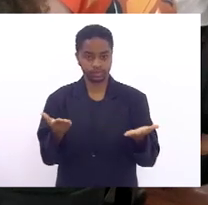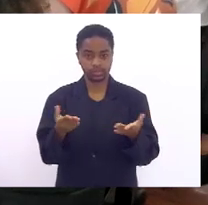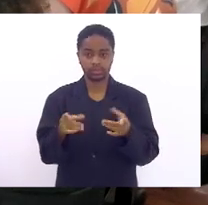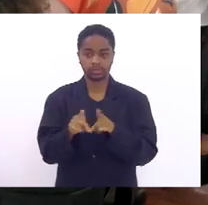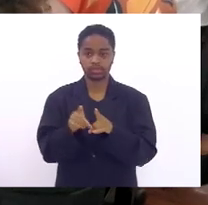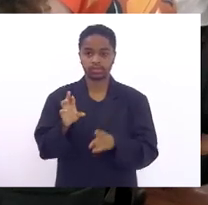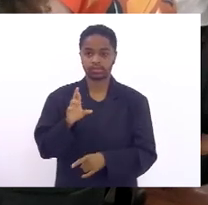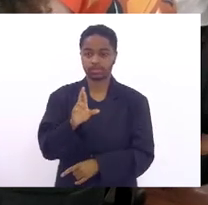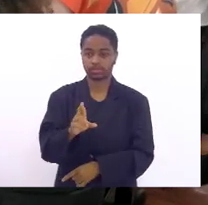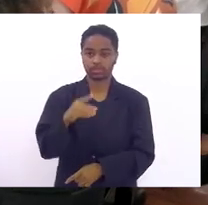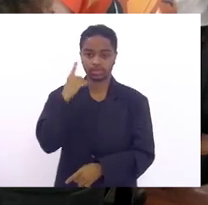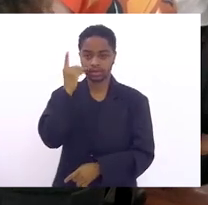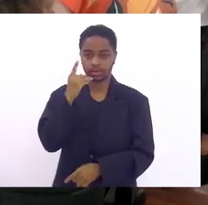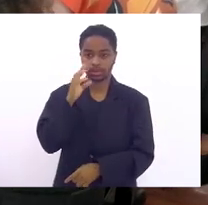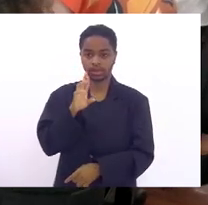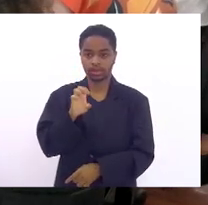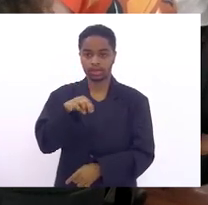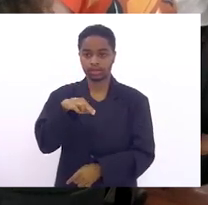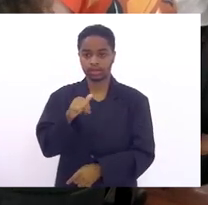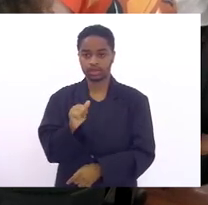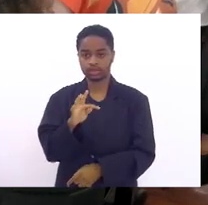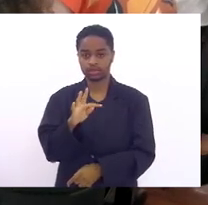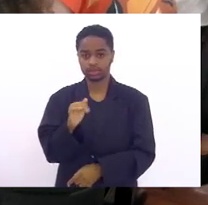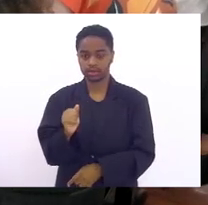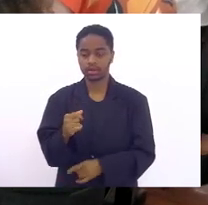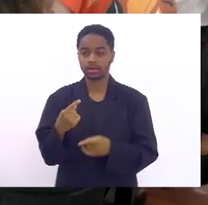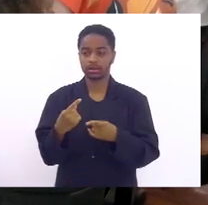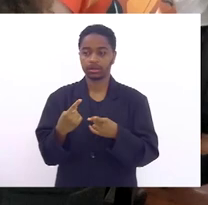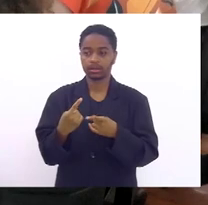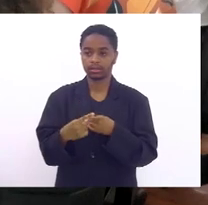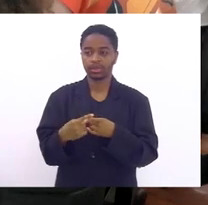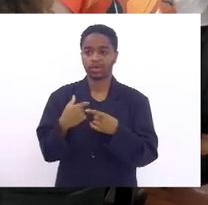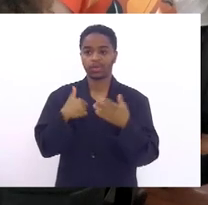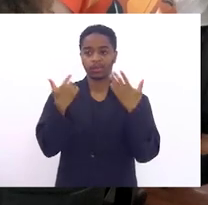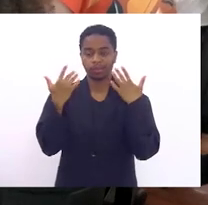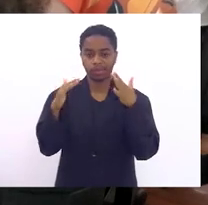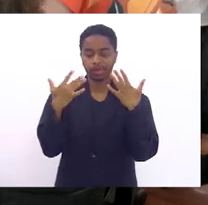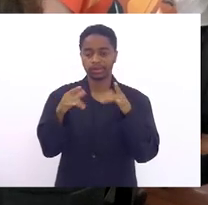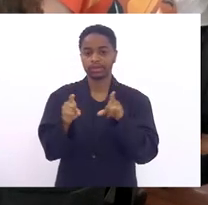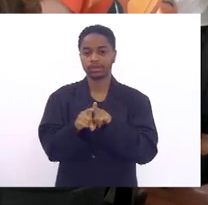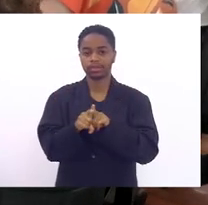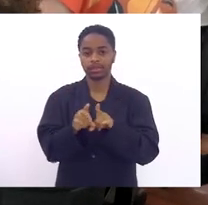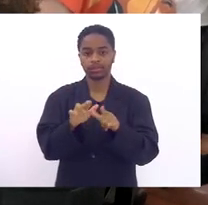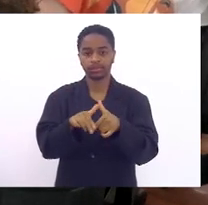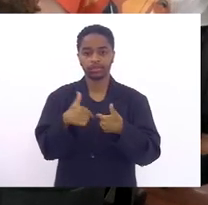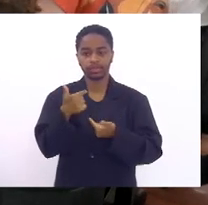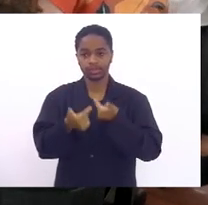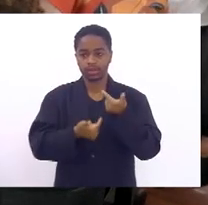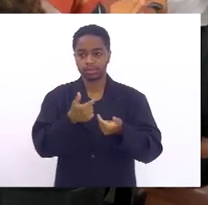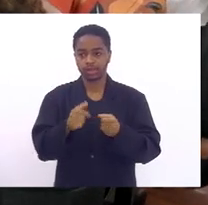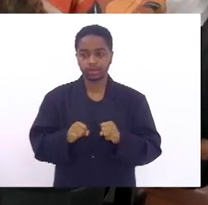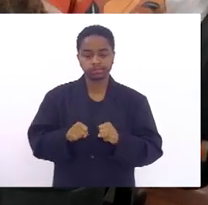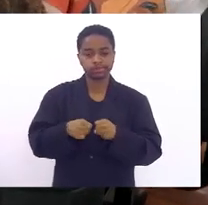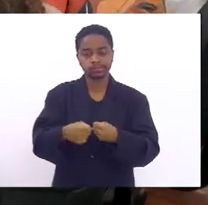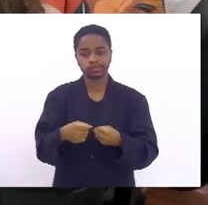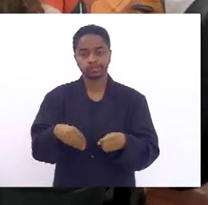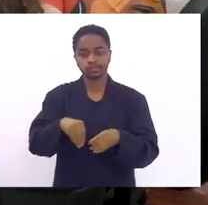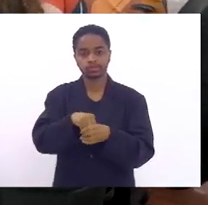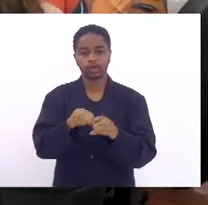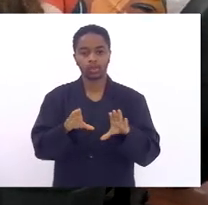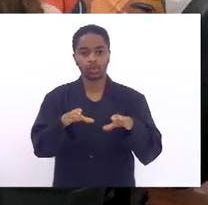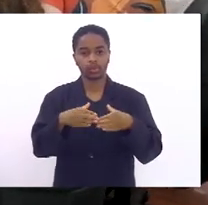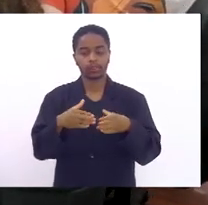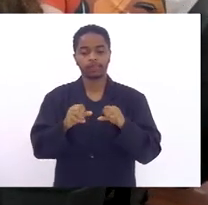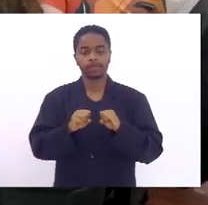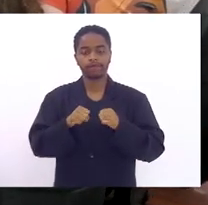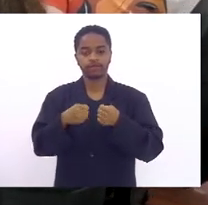deputada Renata Souza que já parabenizo por esse trabalho tão atuante na comissão eh de defesa